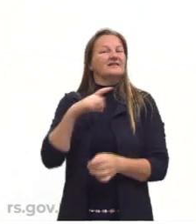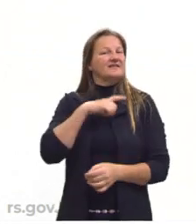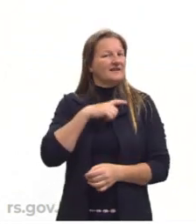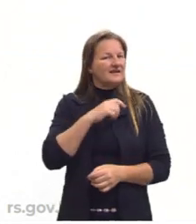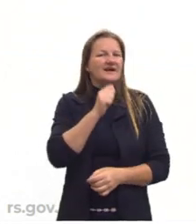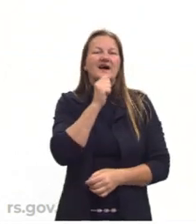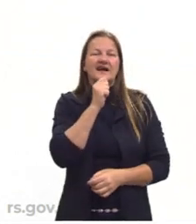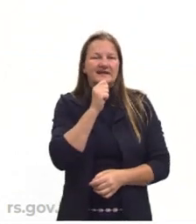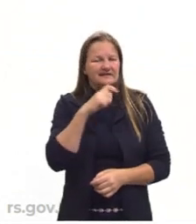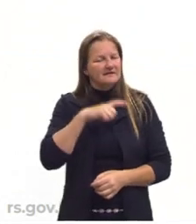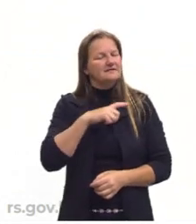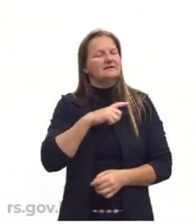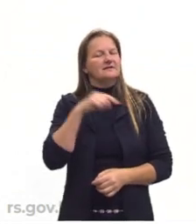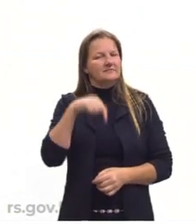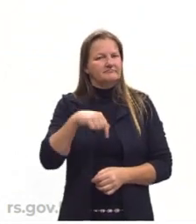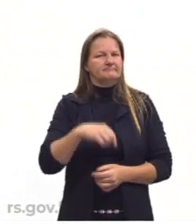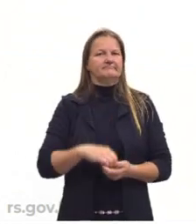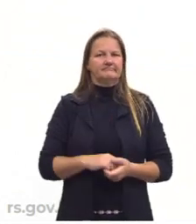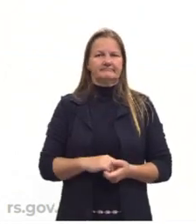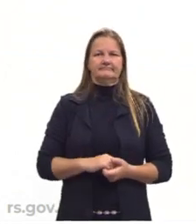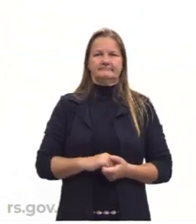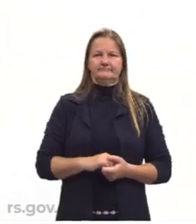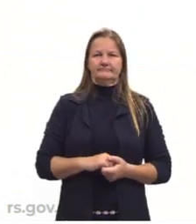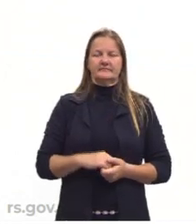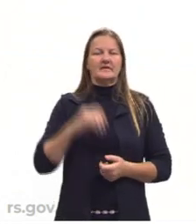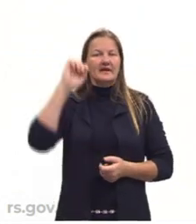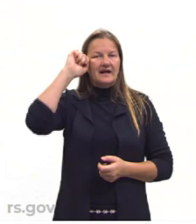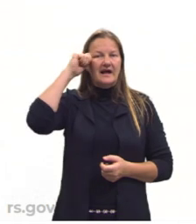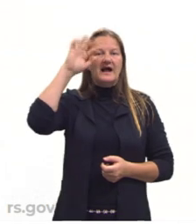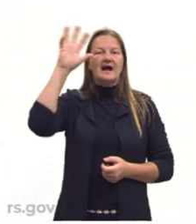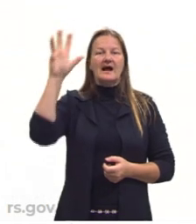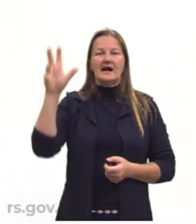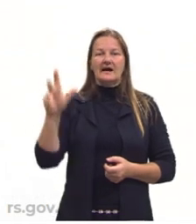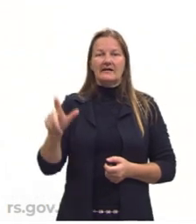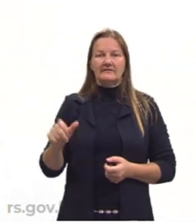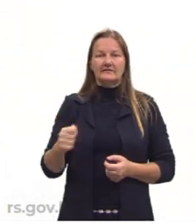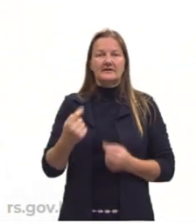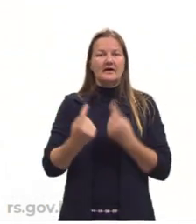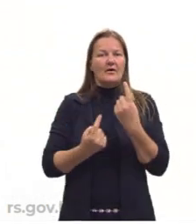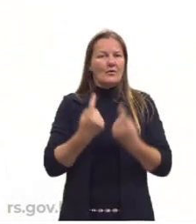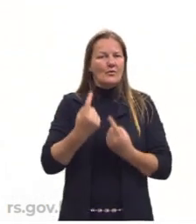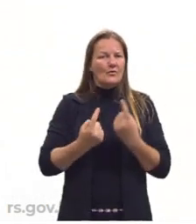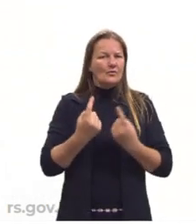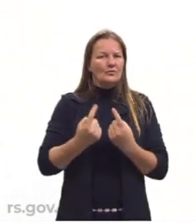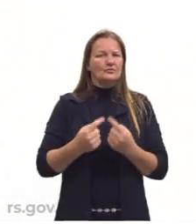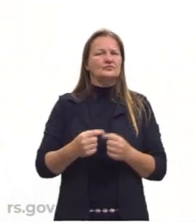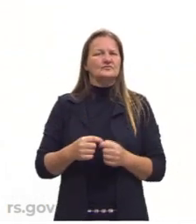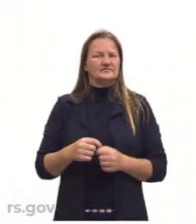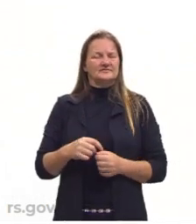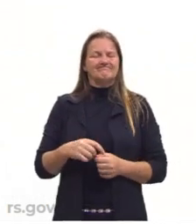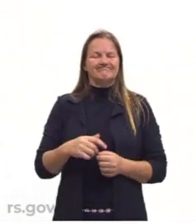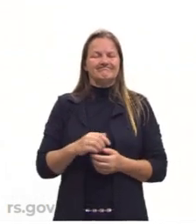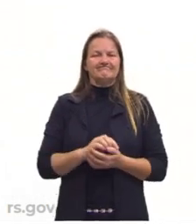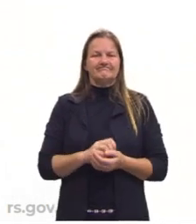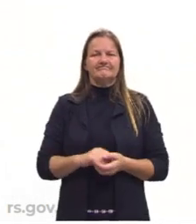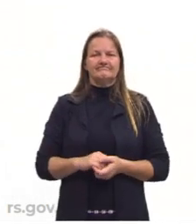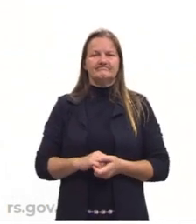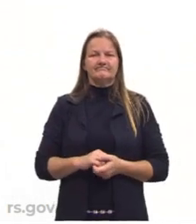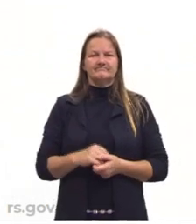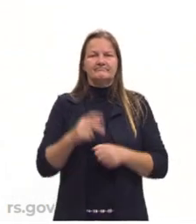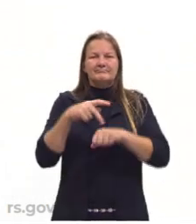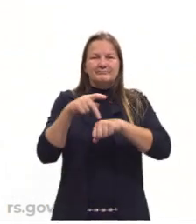nós temos alguma coisa ali no na África né daí o a mão de obra já passa se não é mais